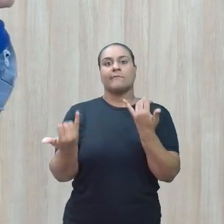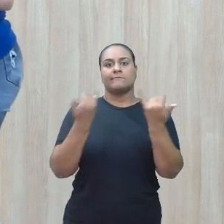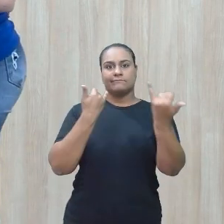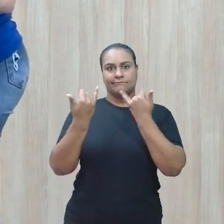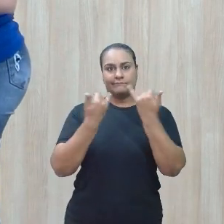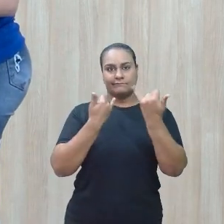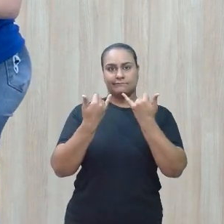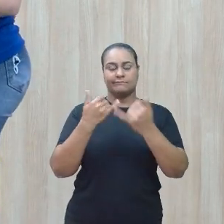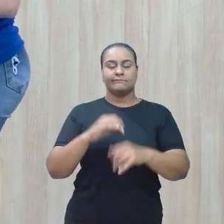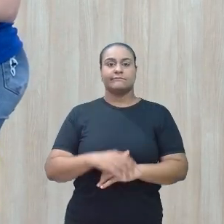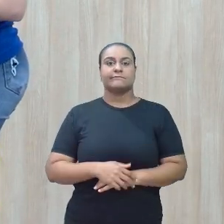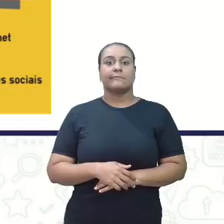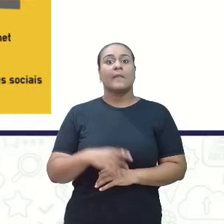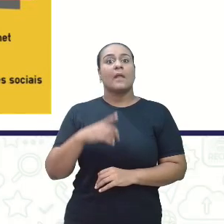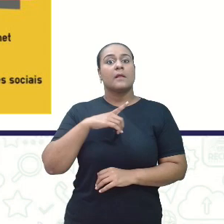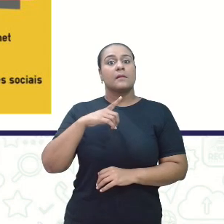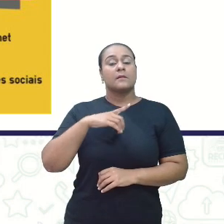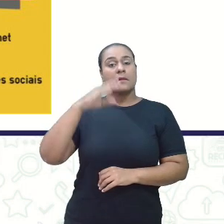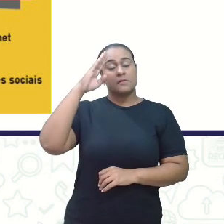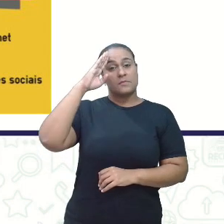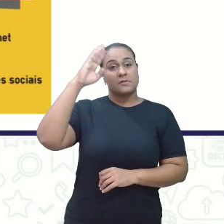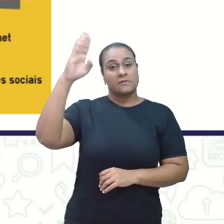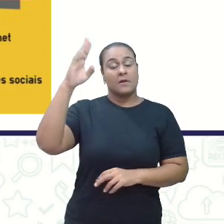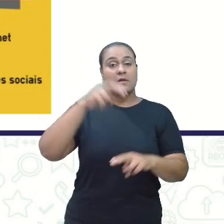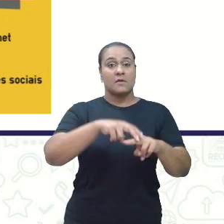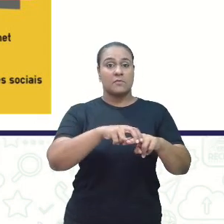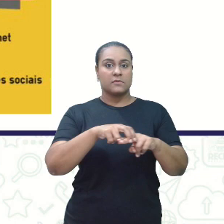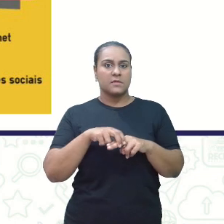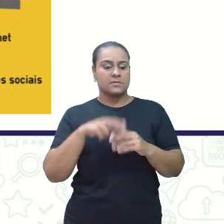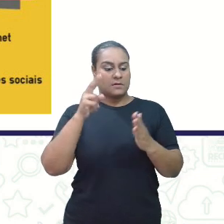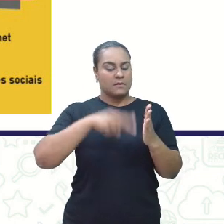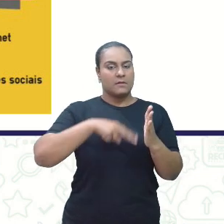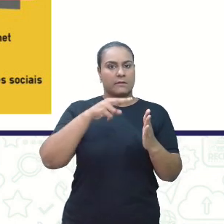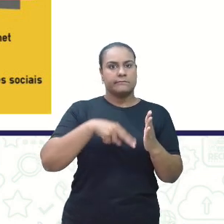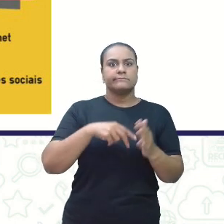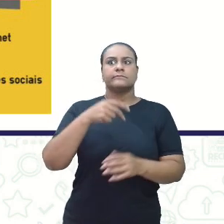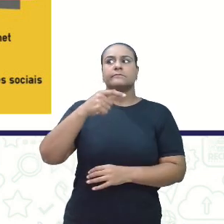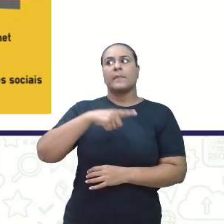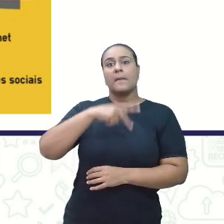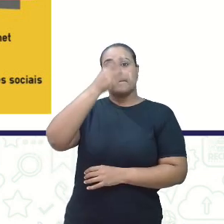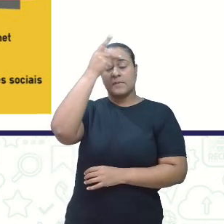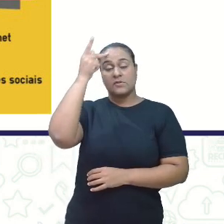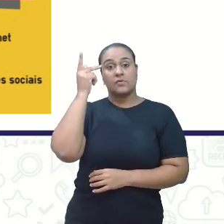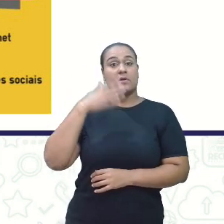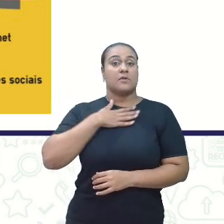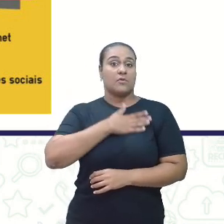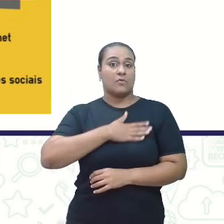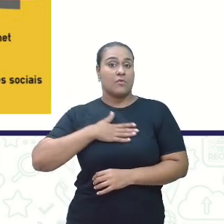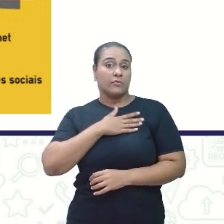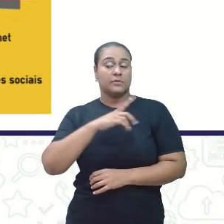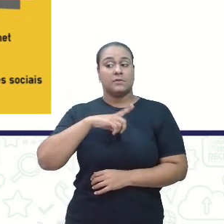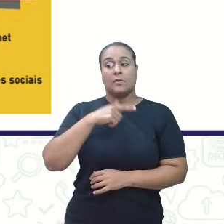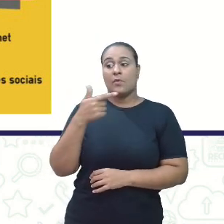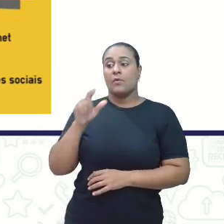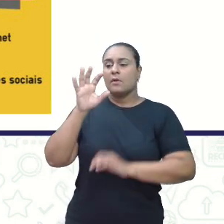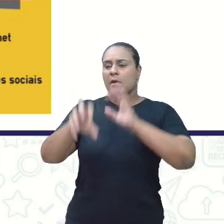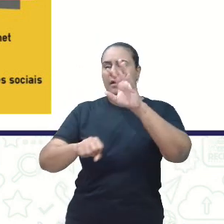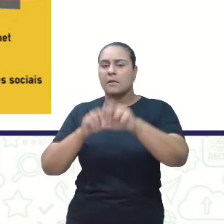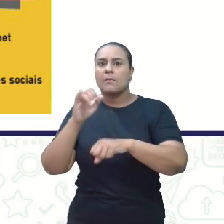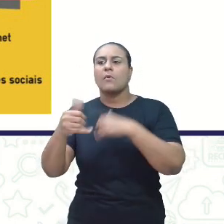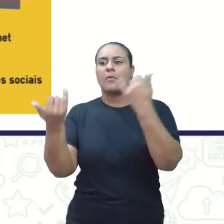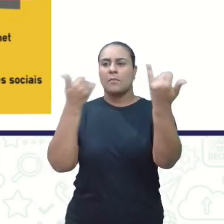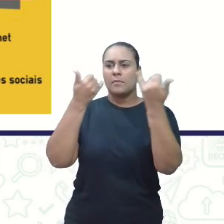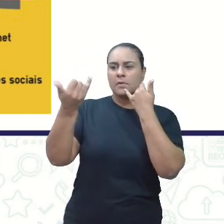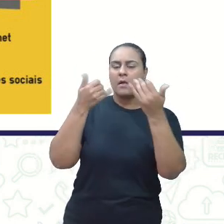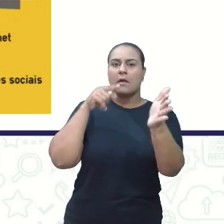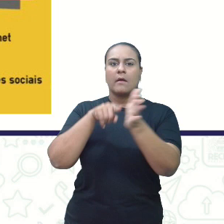gente ainda tem aqui as principais motivações para ler. Então, tem gente que gosta, tem gente que busca informação e conhecimento, tem gente que quer só